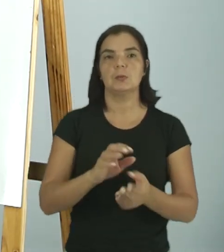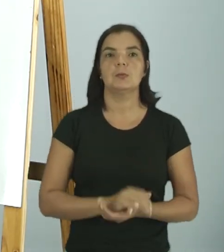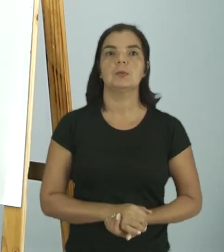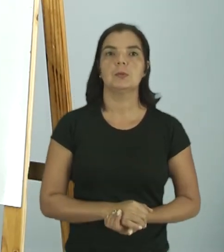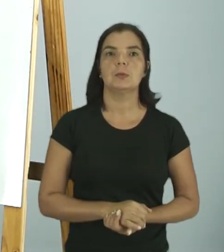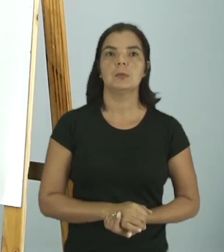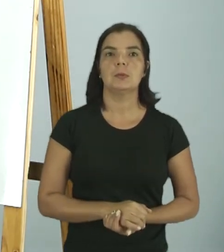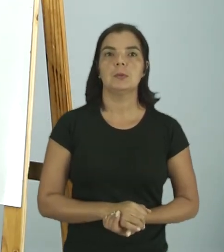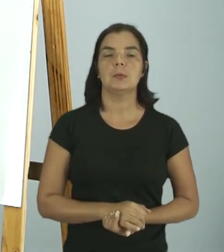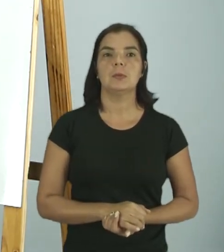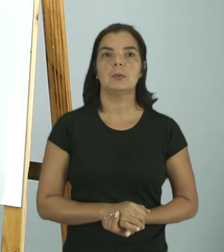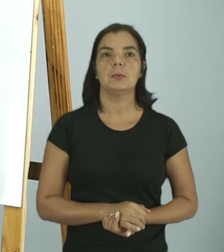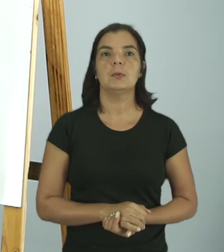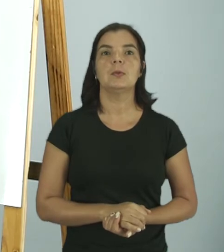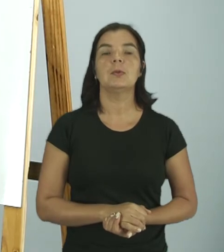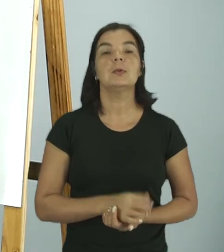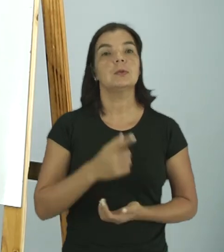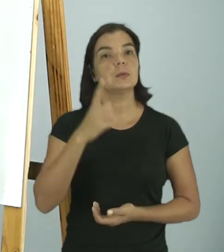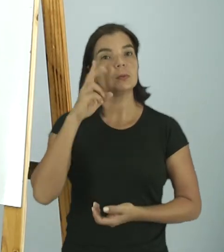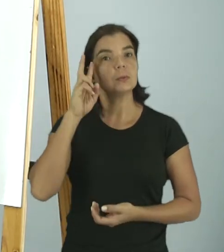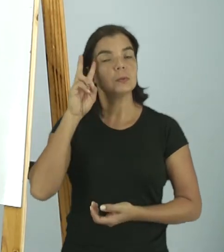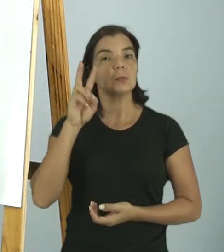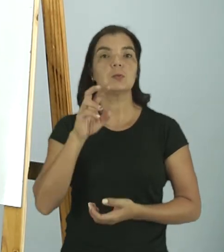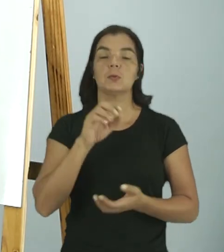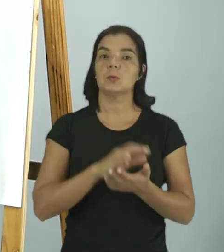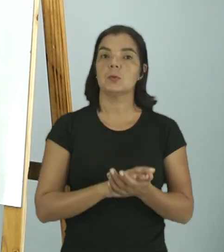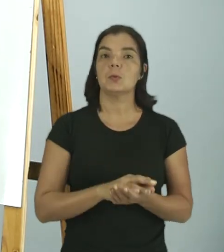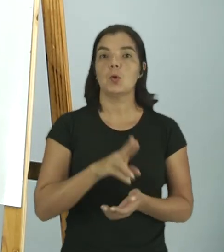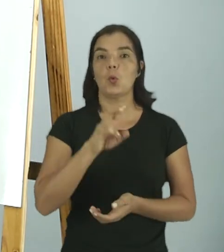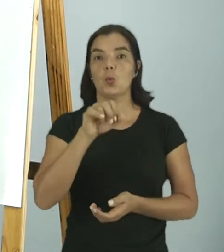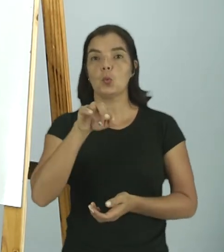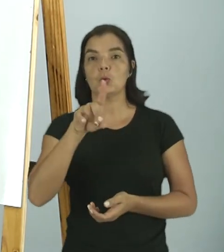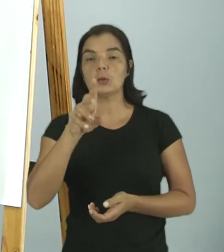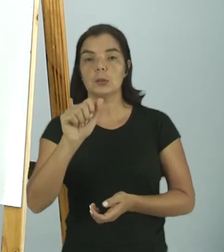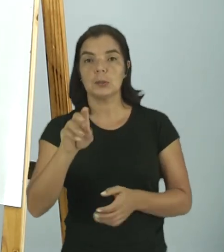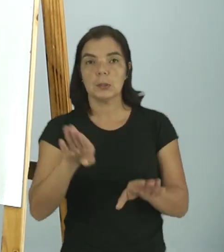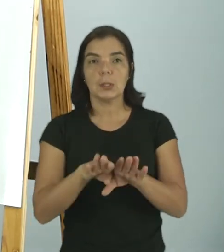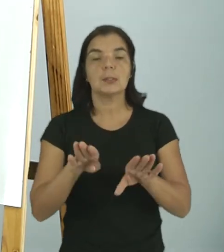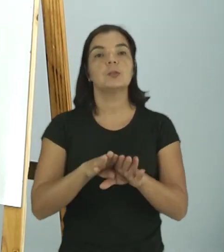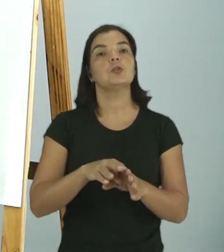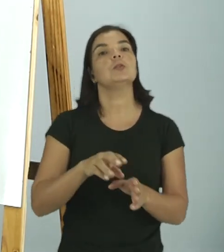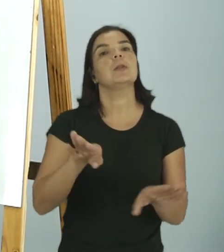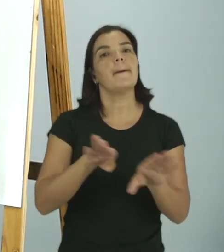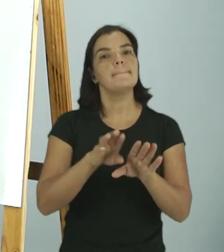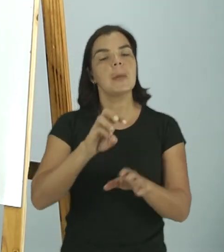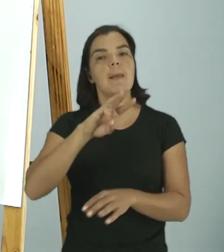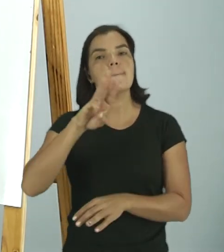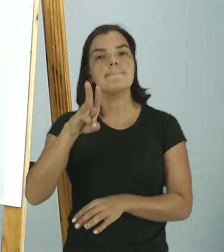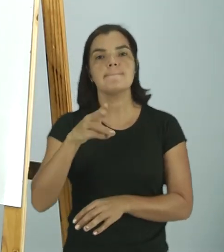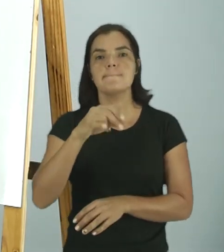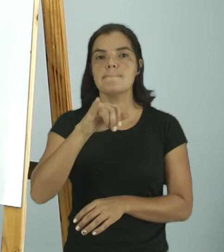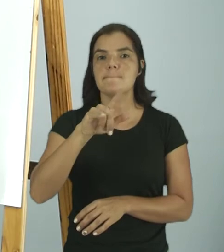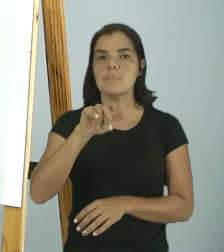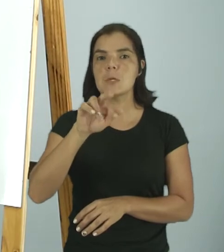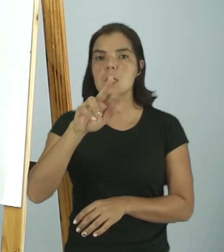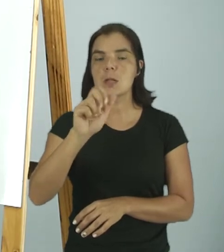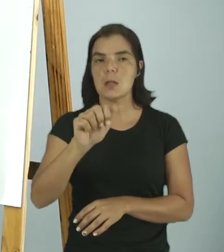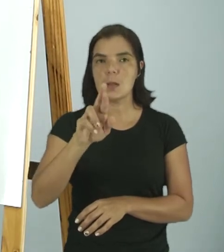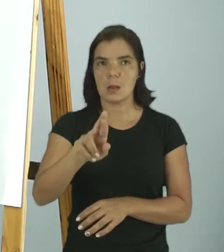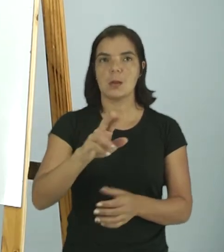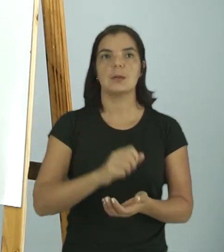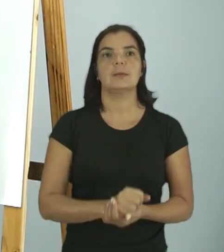dúvida é armar a continha Você lembra que tem unidade dezena centena É verdade milhares e aí você vai colocar